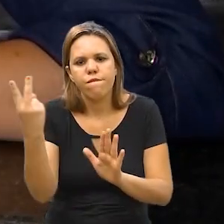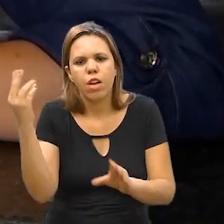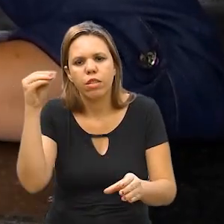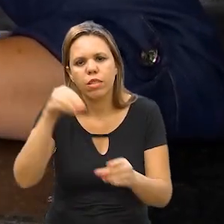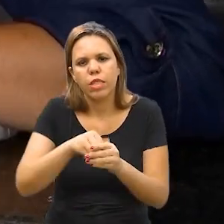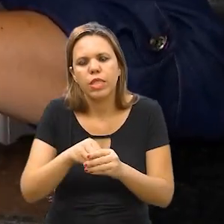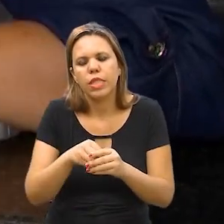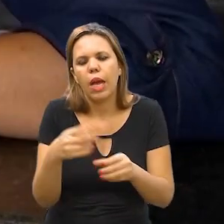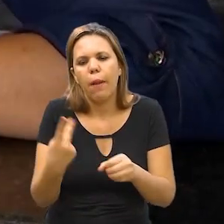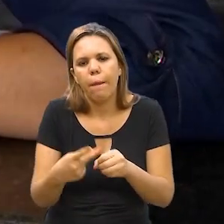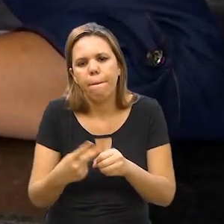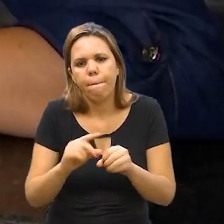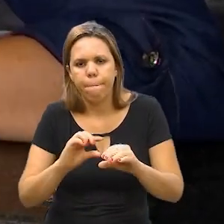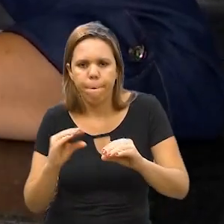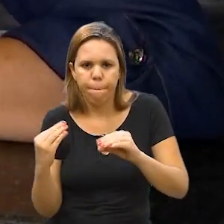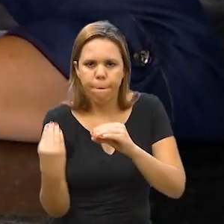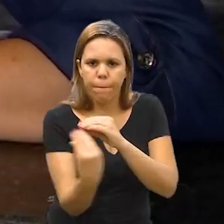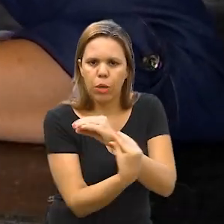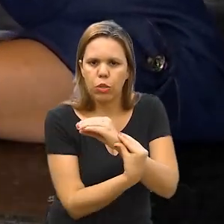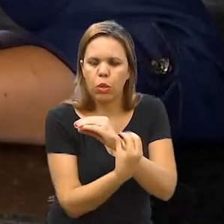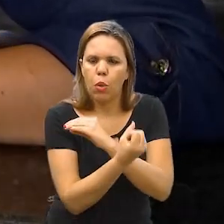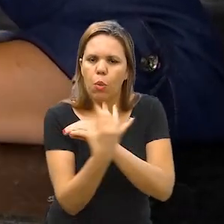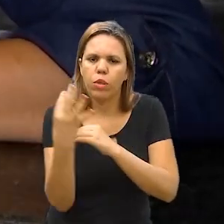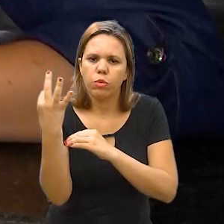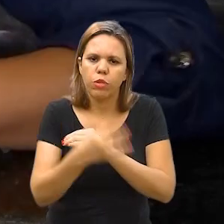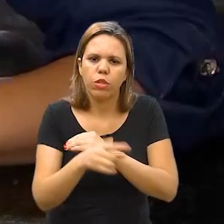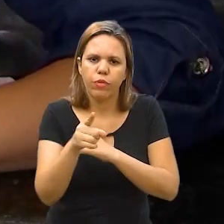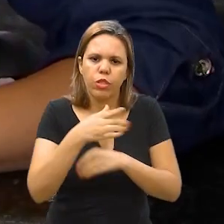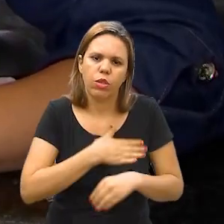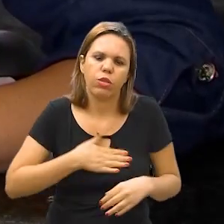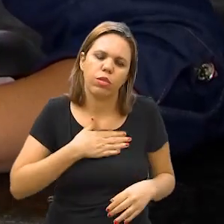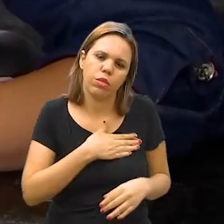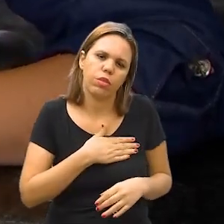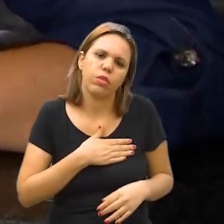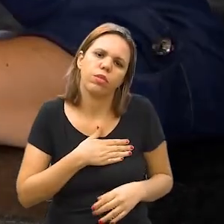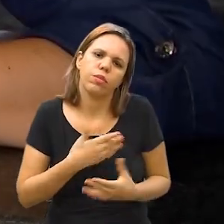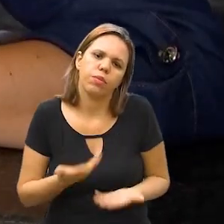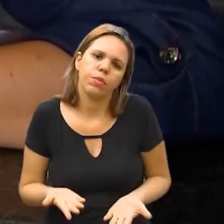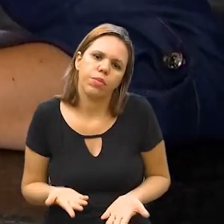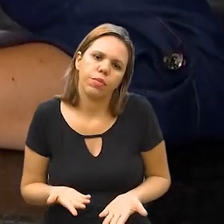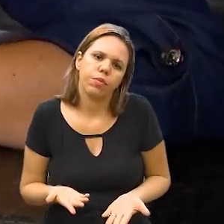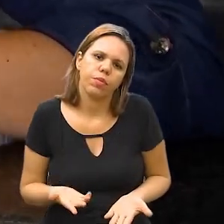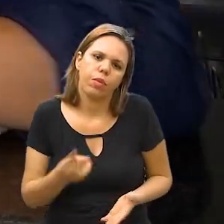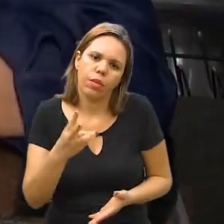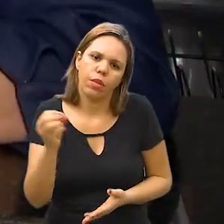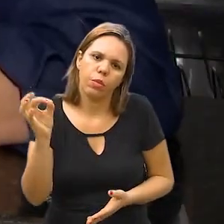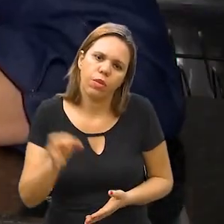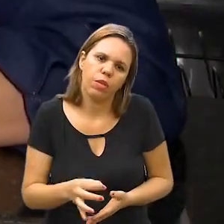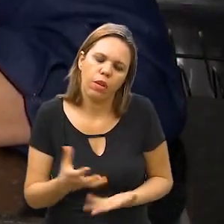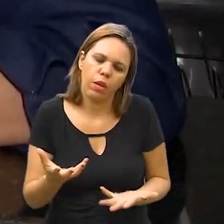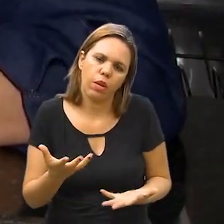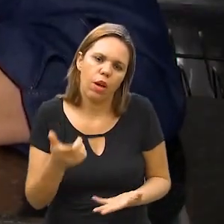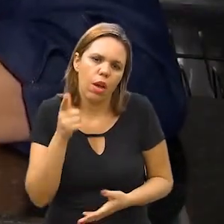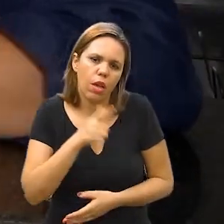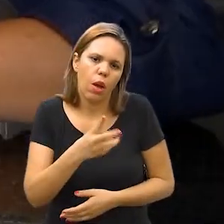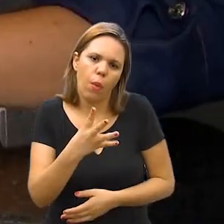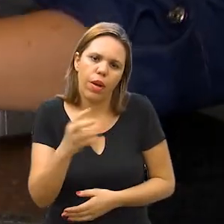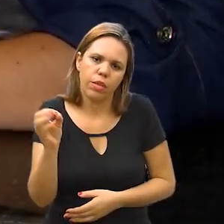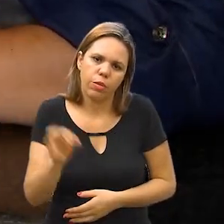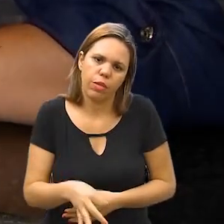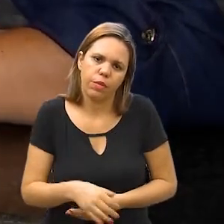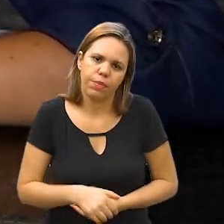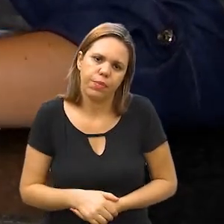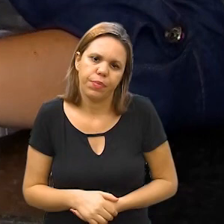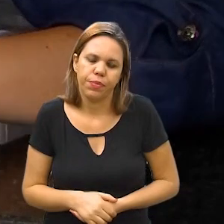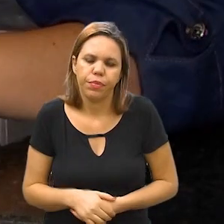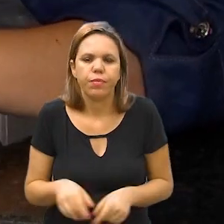desde o produto, quantos porcentos você gostaria de ganhar em cima do seu produto. Eu quero ganhar 30%, eu quero ganhar 40%.